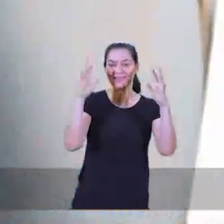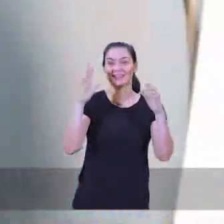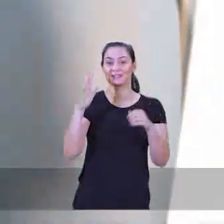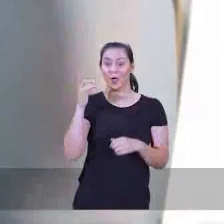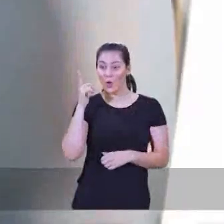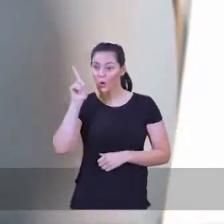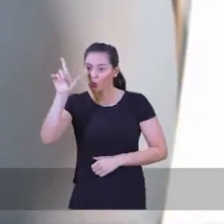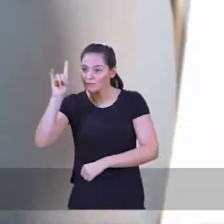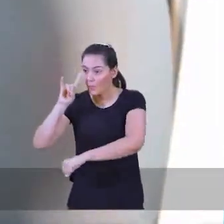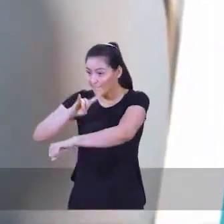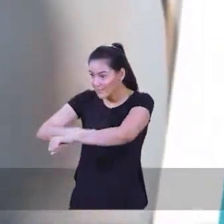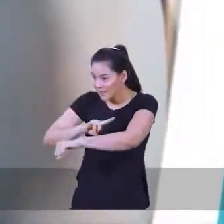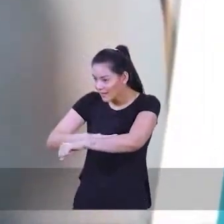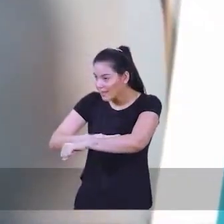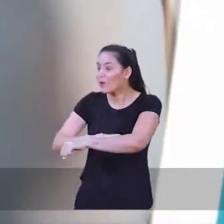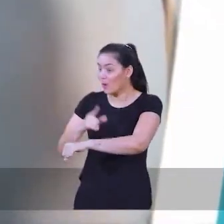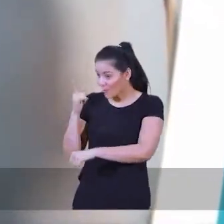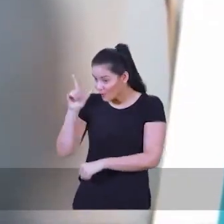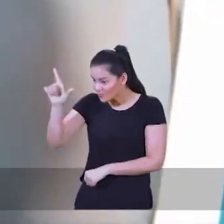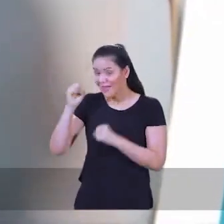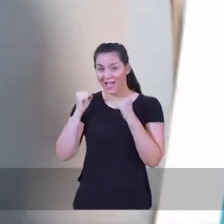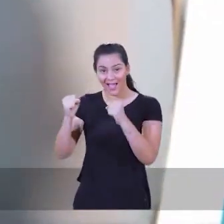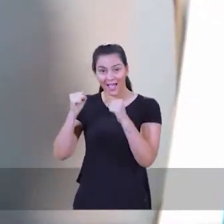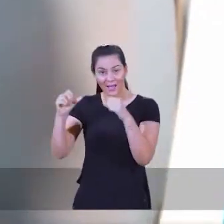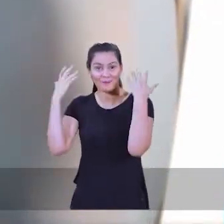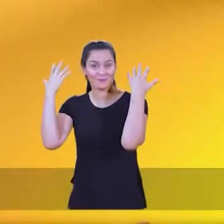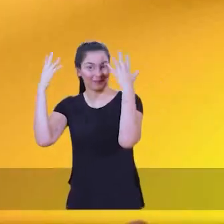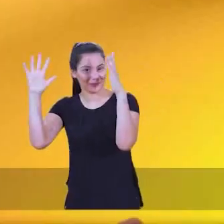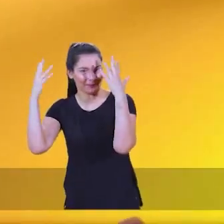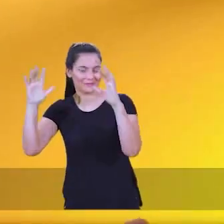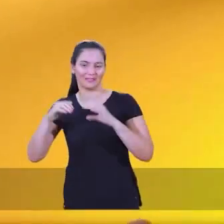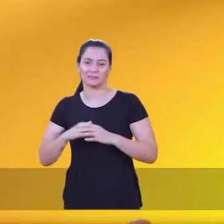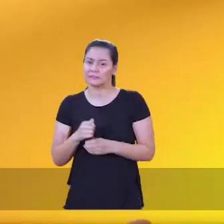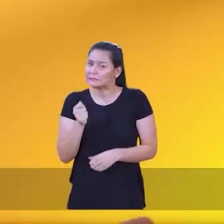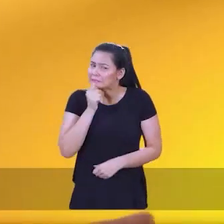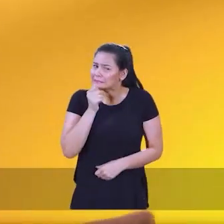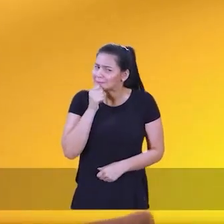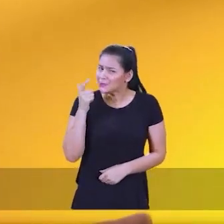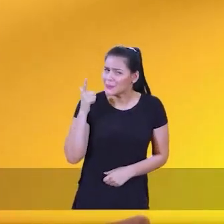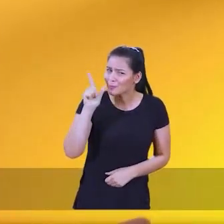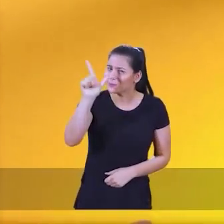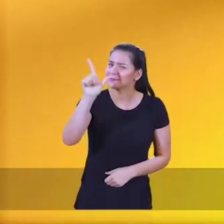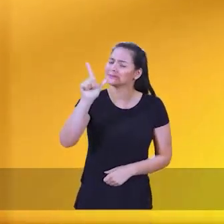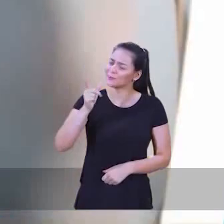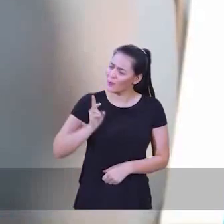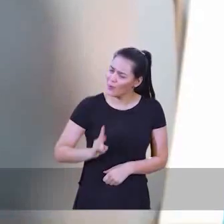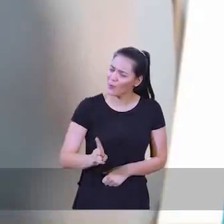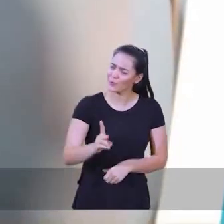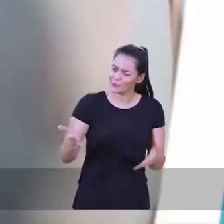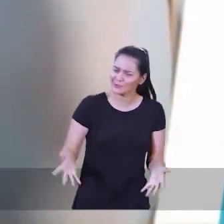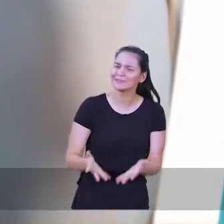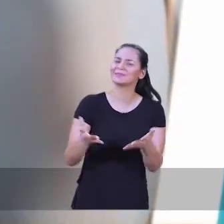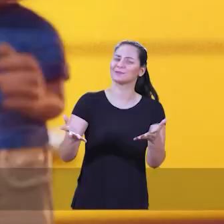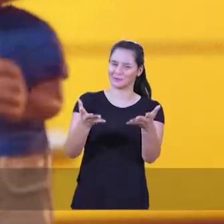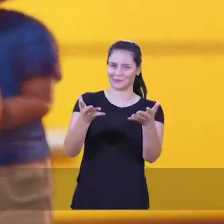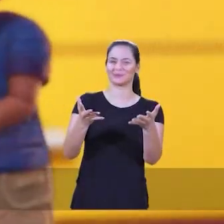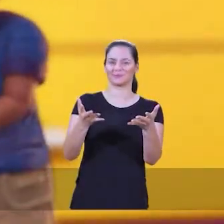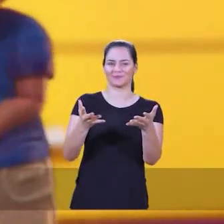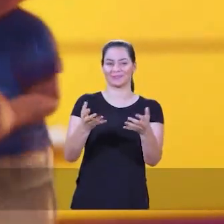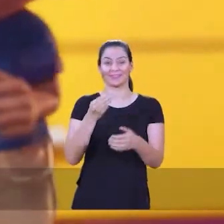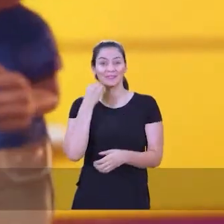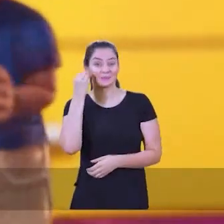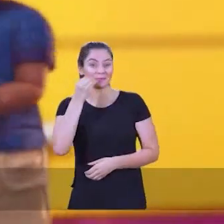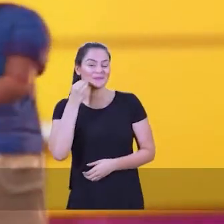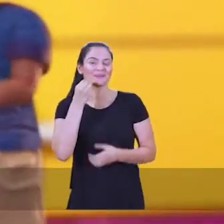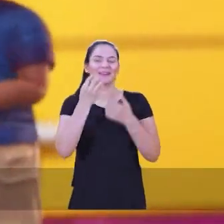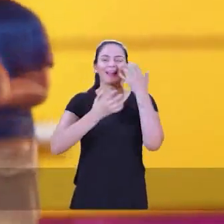certo, elogie sempre que a criança fizer suas necessidades sozinha. Se ainda não foi completo, continue incentivando para ela conseguir.